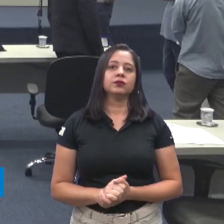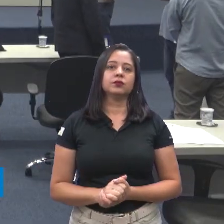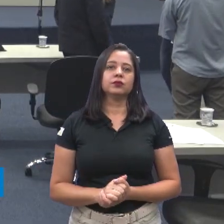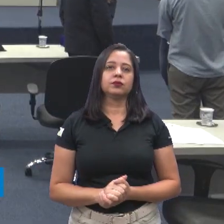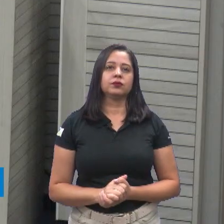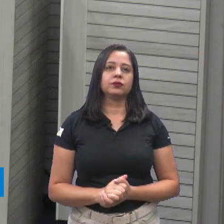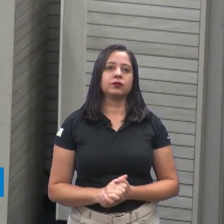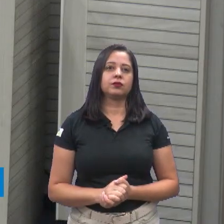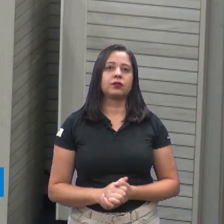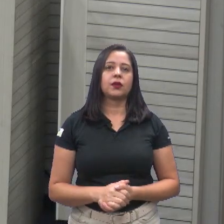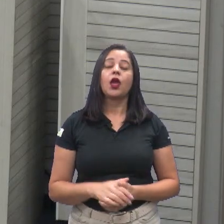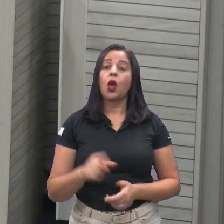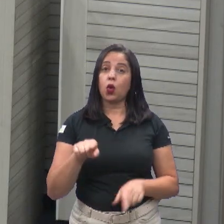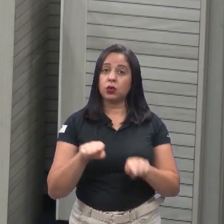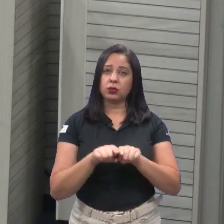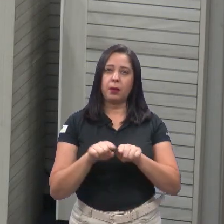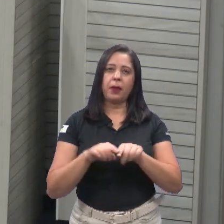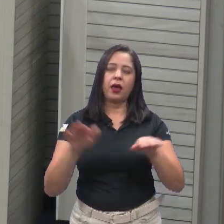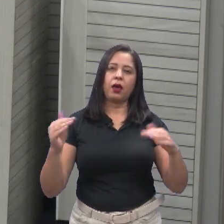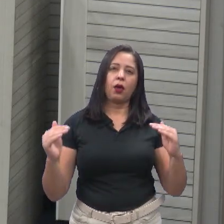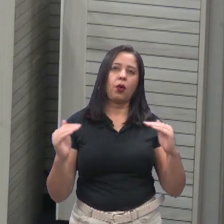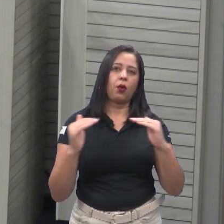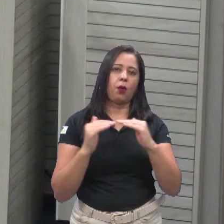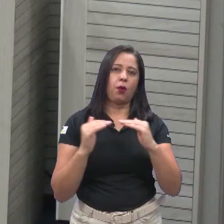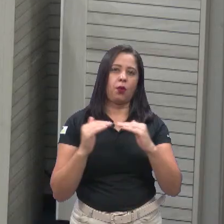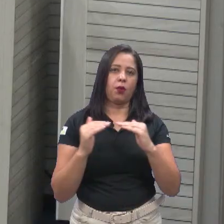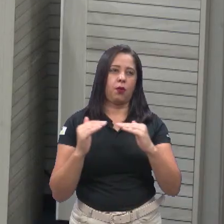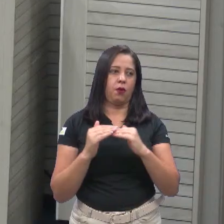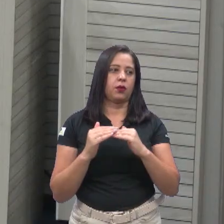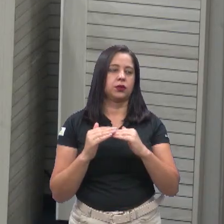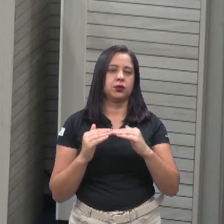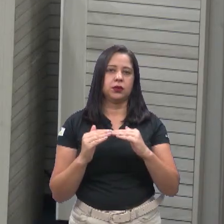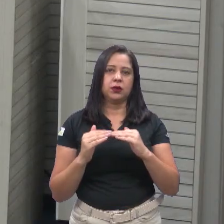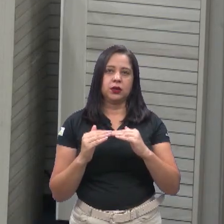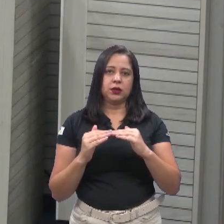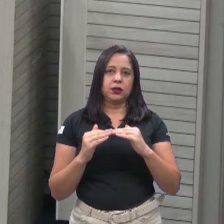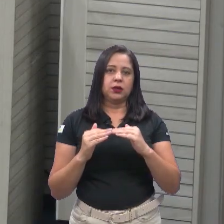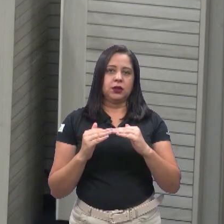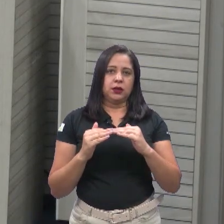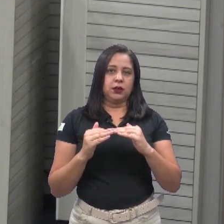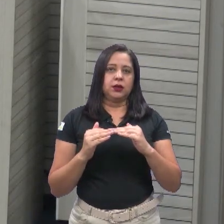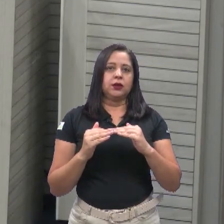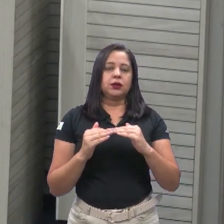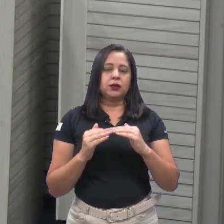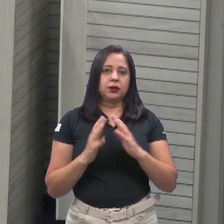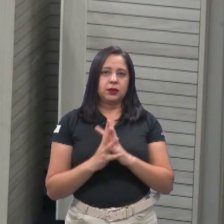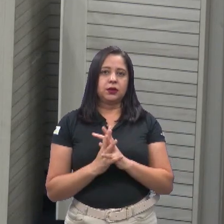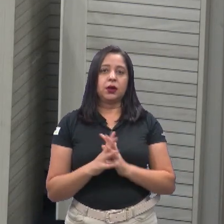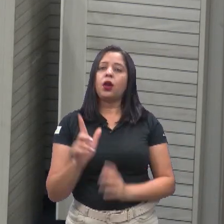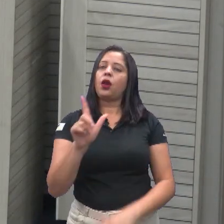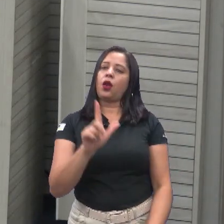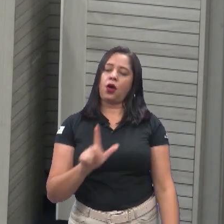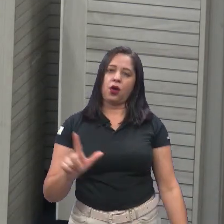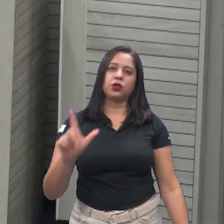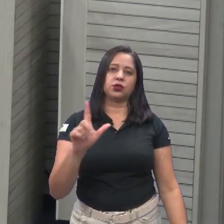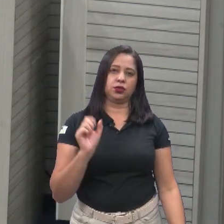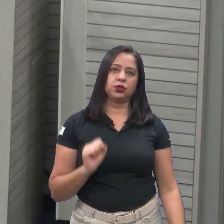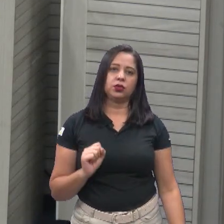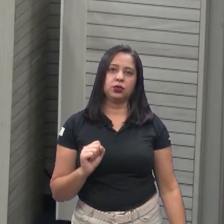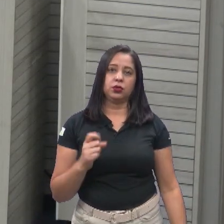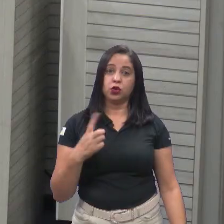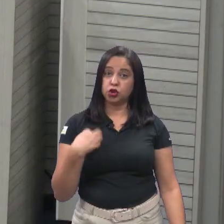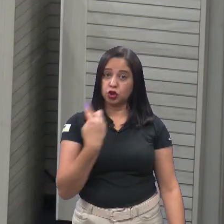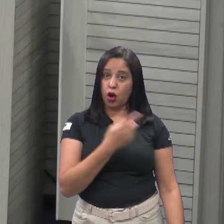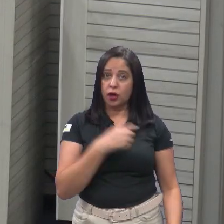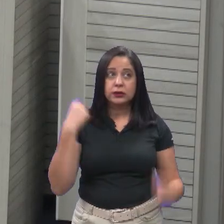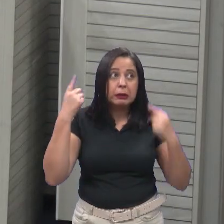me somar aos vereadores aqui e reforçar que é óbvio que nós, vereadores, não somos malucos